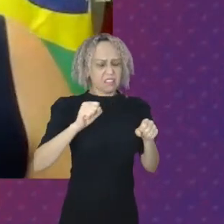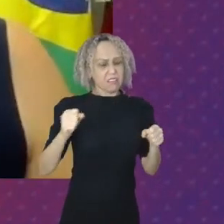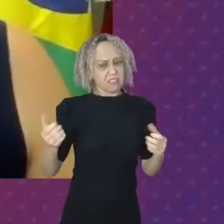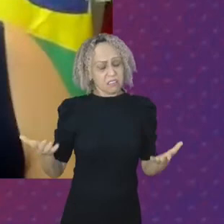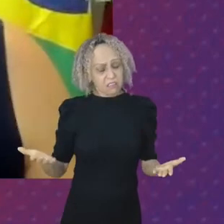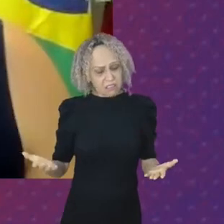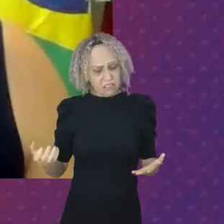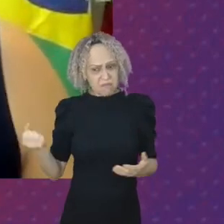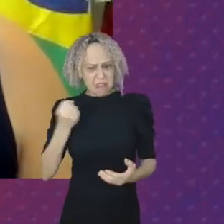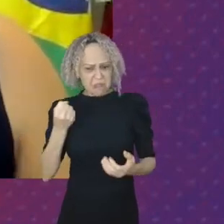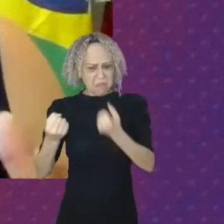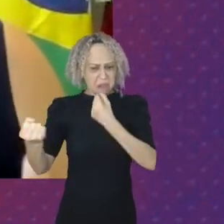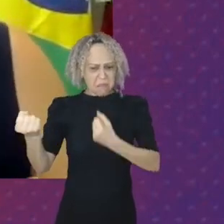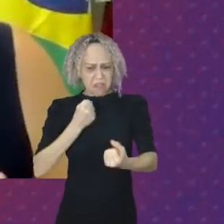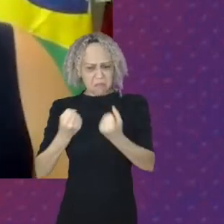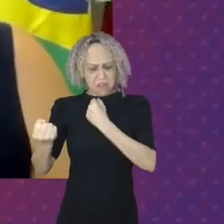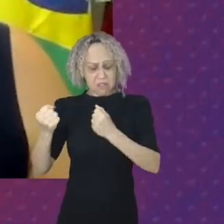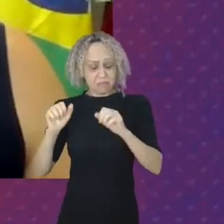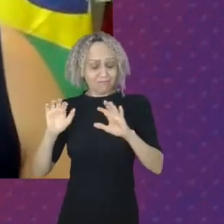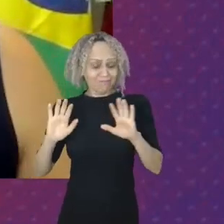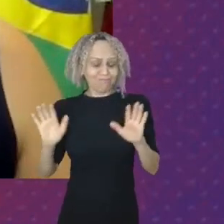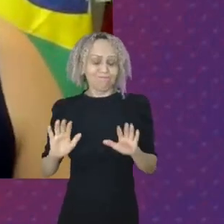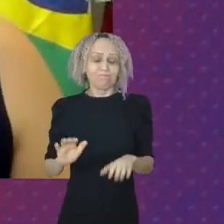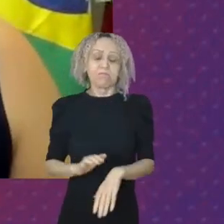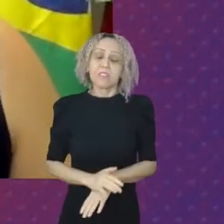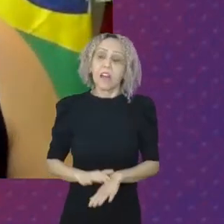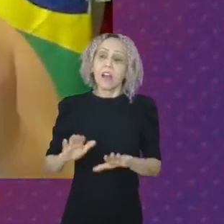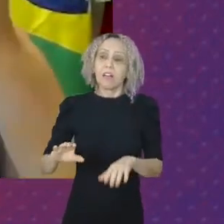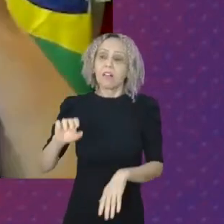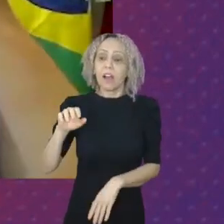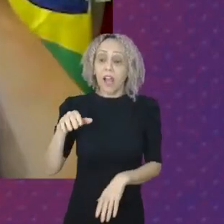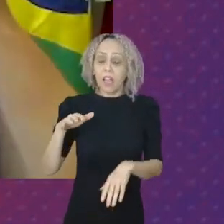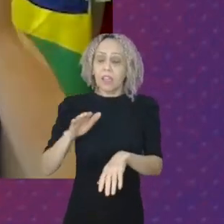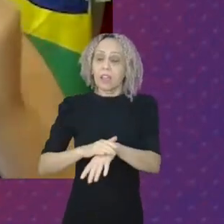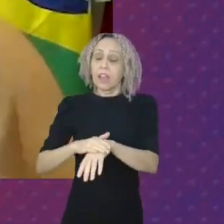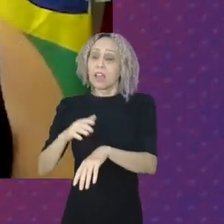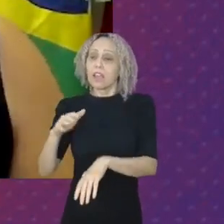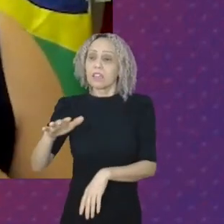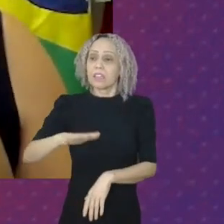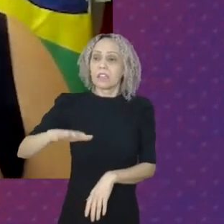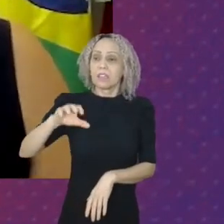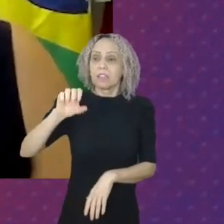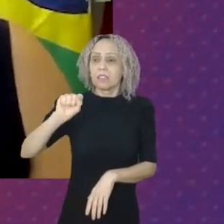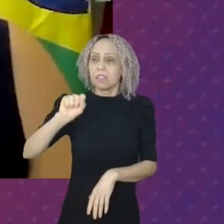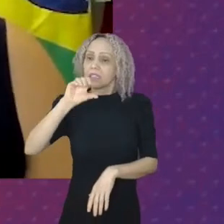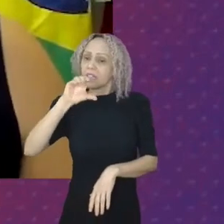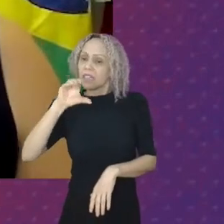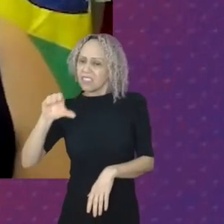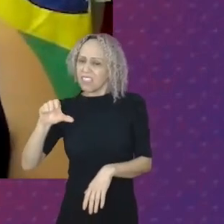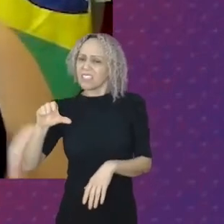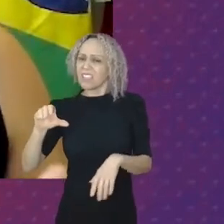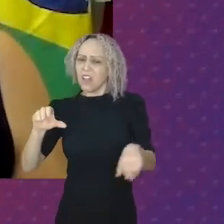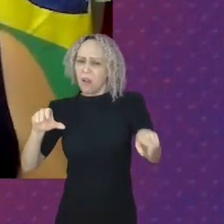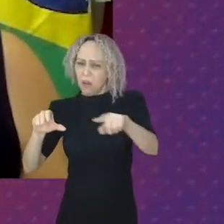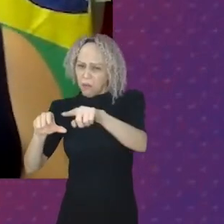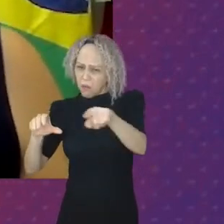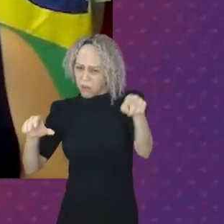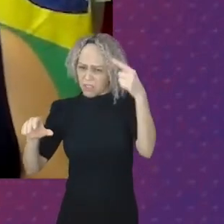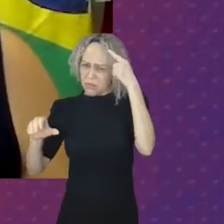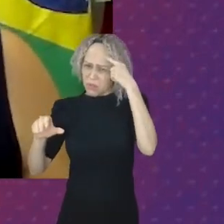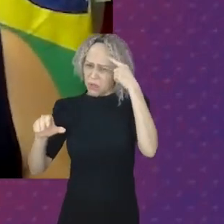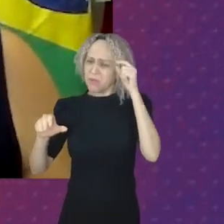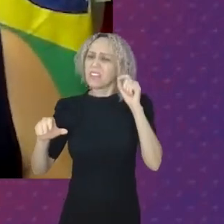aqui em Santa Catarina, vocês devem imaginar o quanto que tem sido complicado fazer